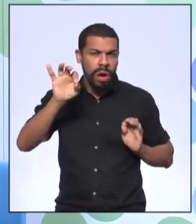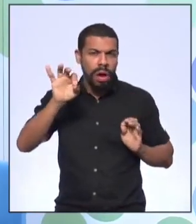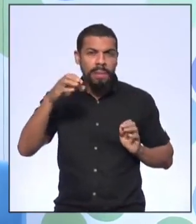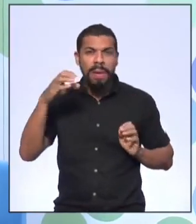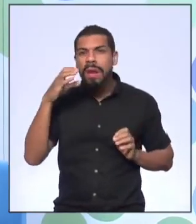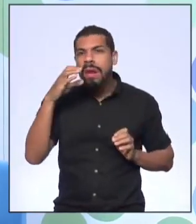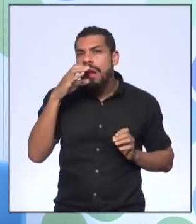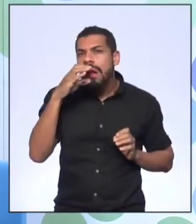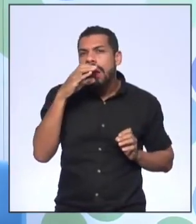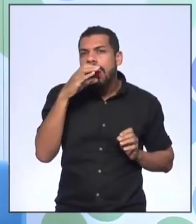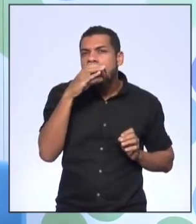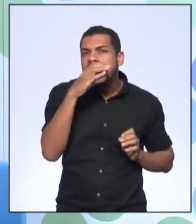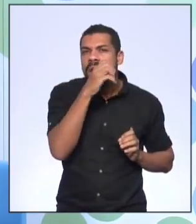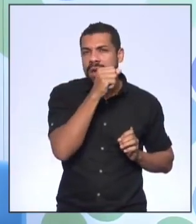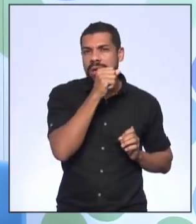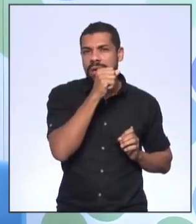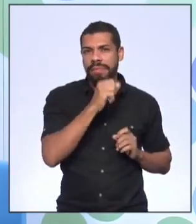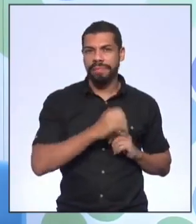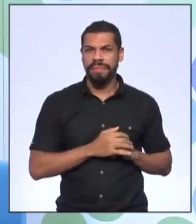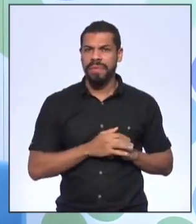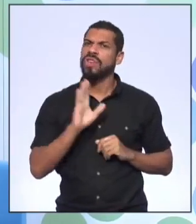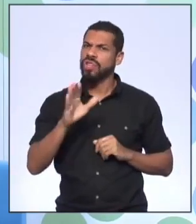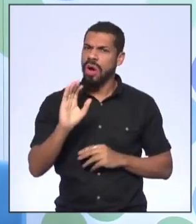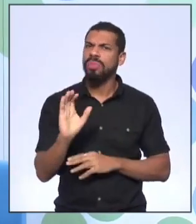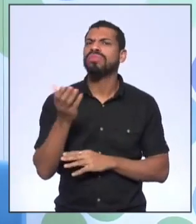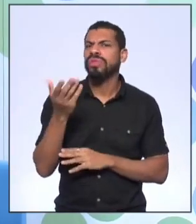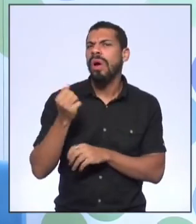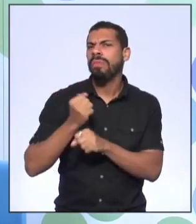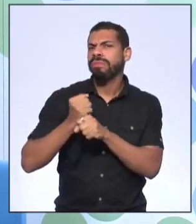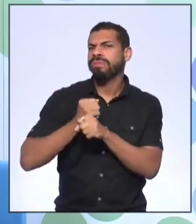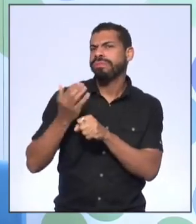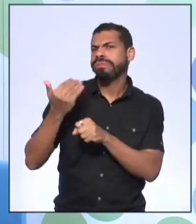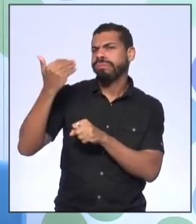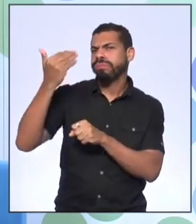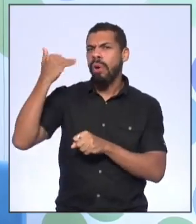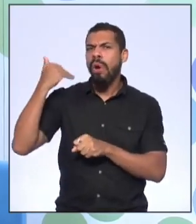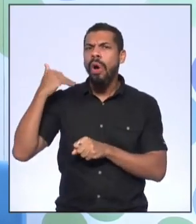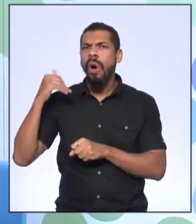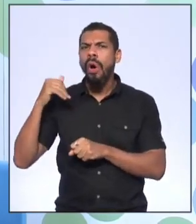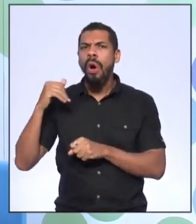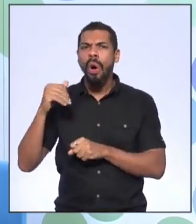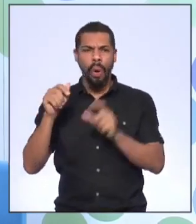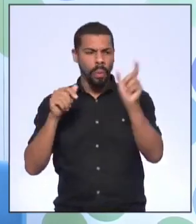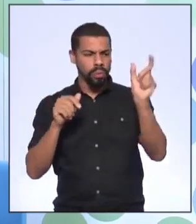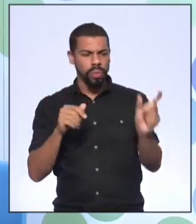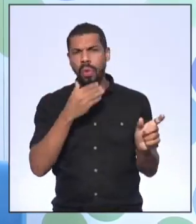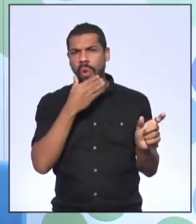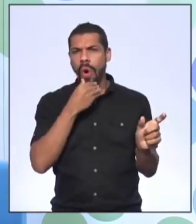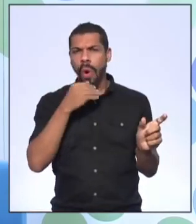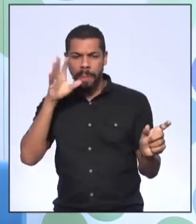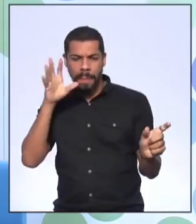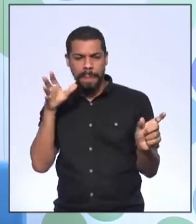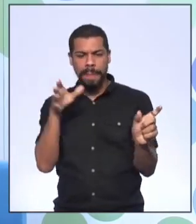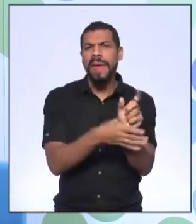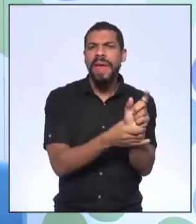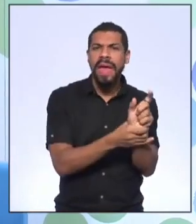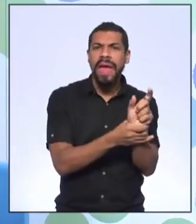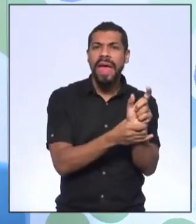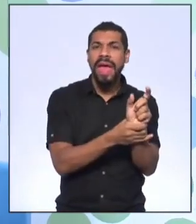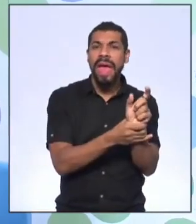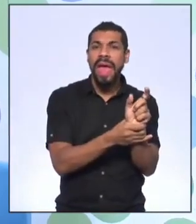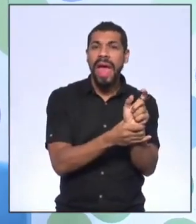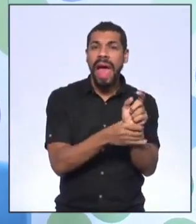calor que ela emite, tá? Teve até acidentes, na época atrás, que o cara matou a cascavel, quando ele foi pegar ela mesmo morta, ele acabou sendo